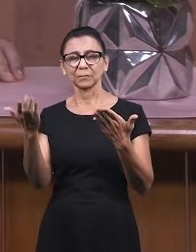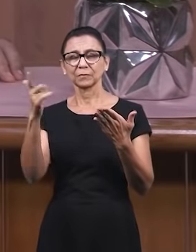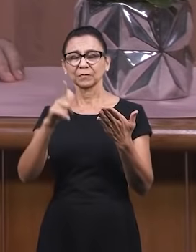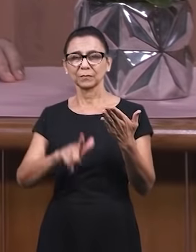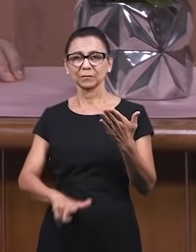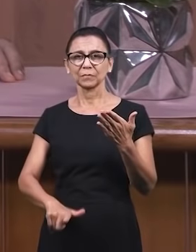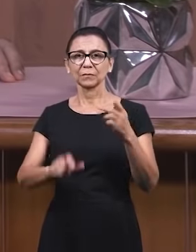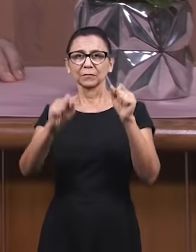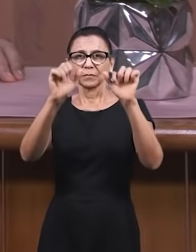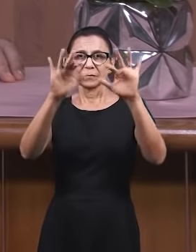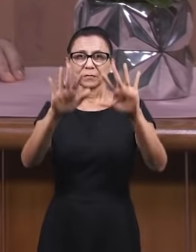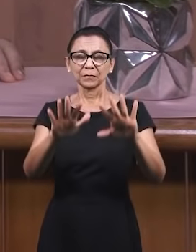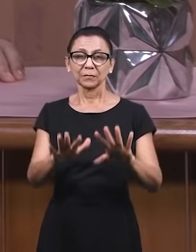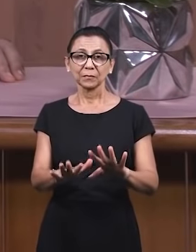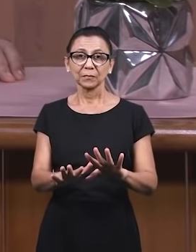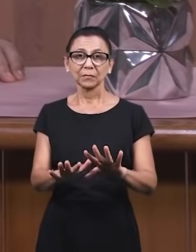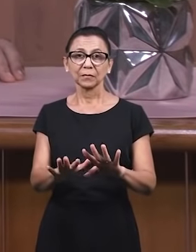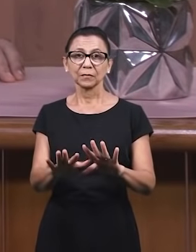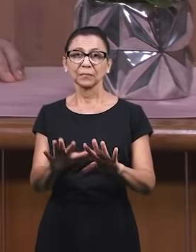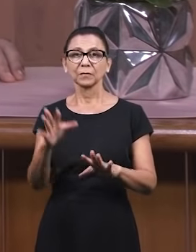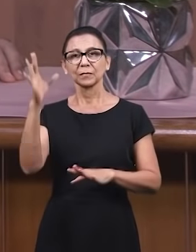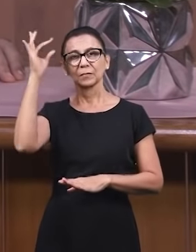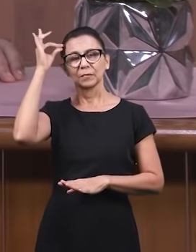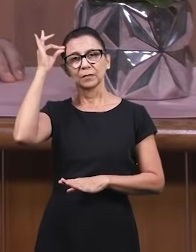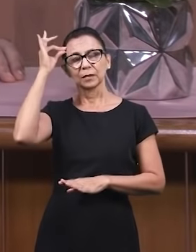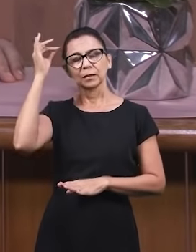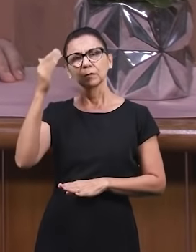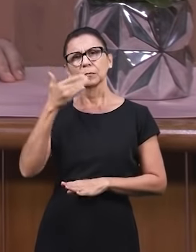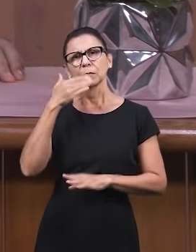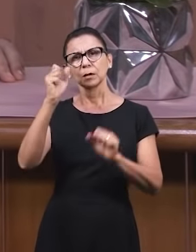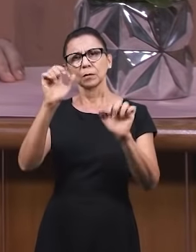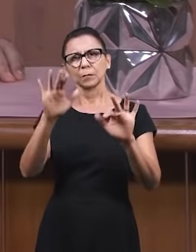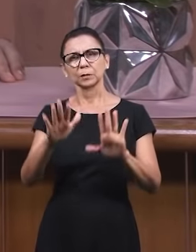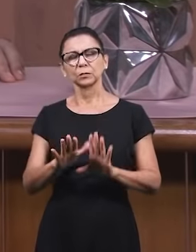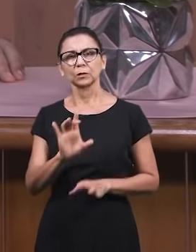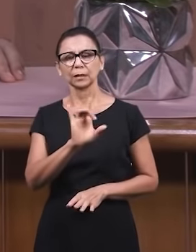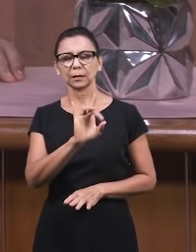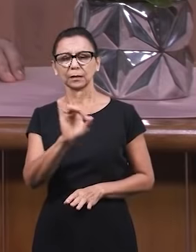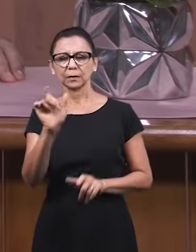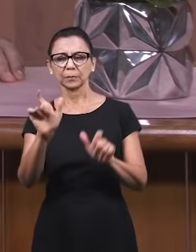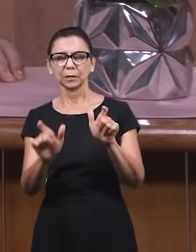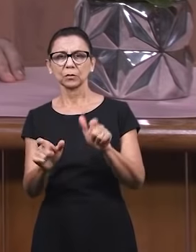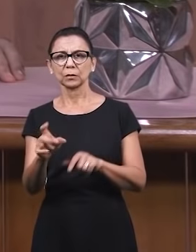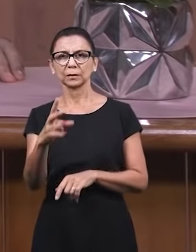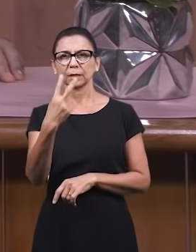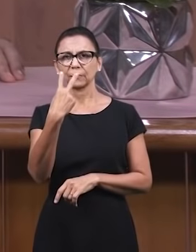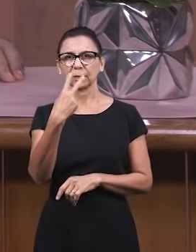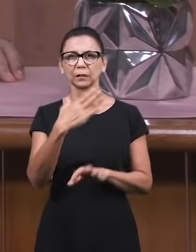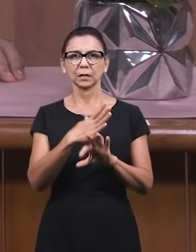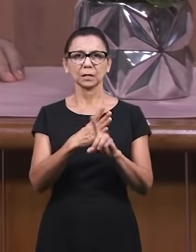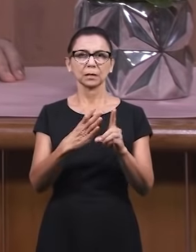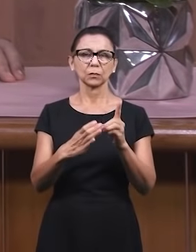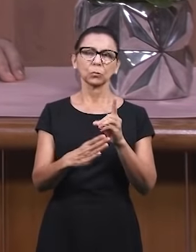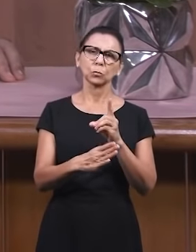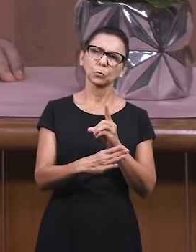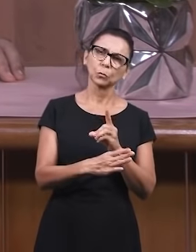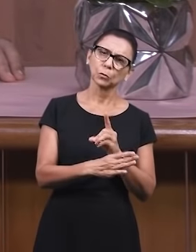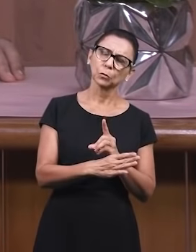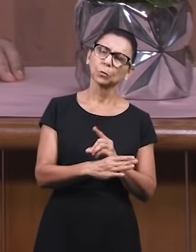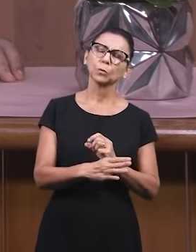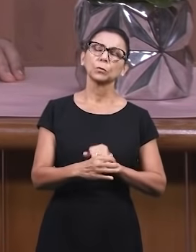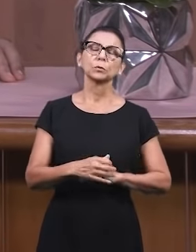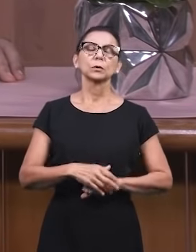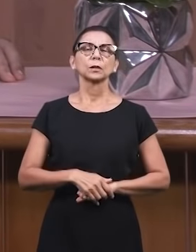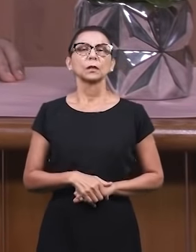conosco. Nos trouxeste, Senhor, o teu alimento espiritual. Agora pedimos, abençoa a cada pessoa que está participando desse culto. Nos